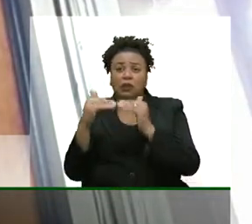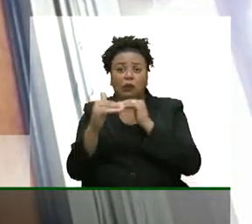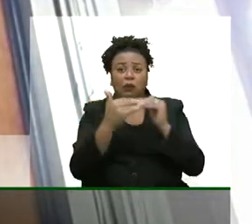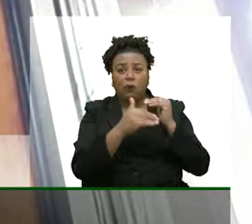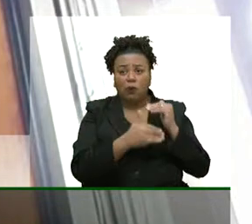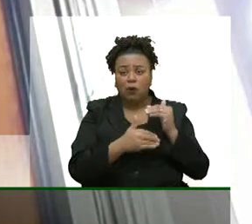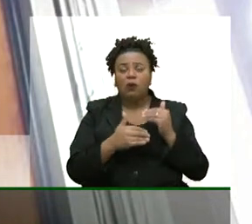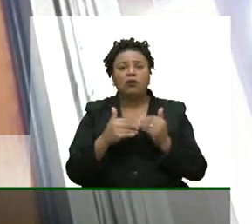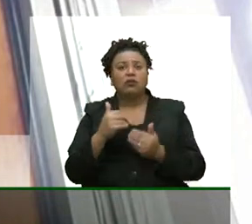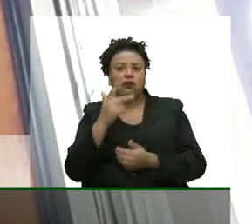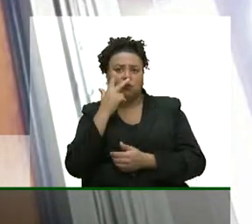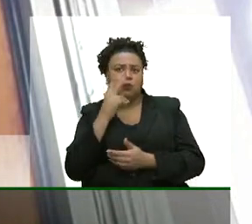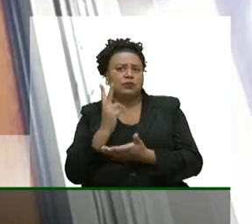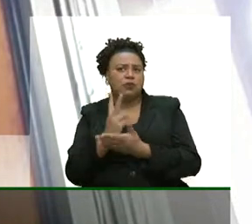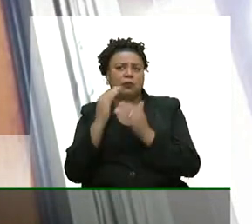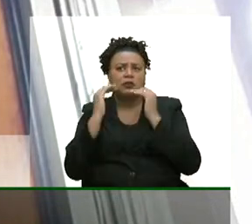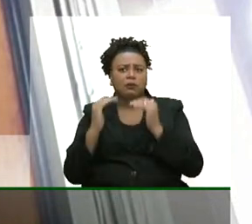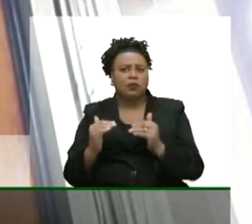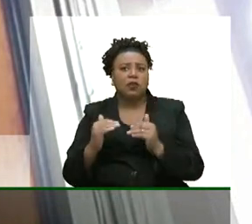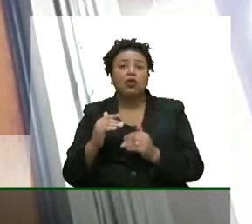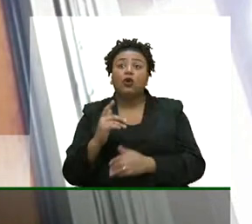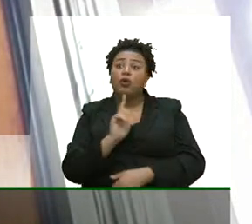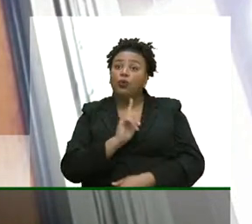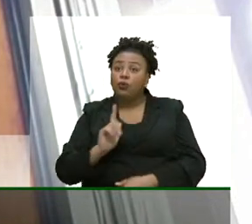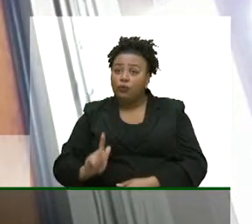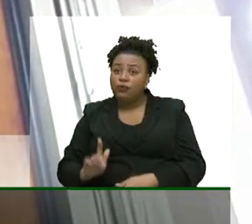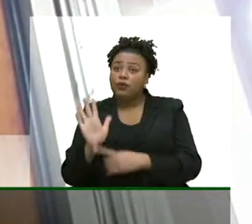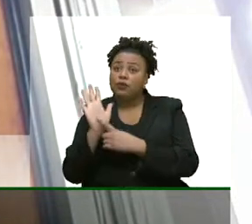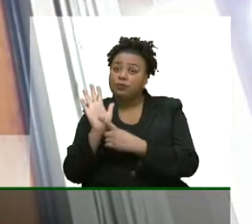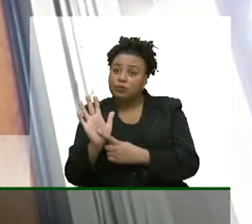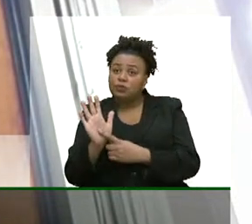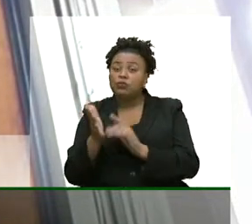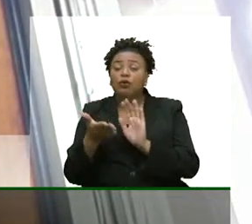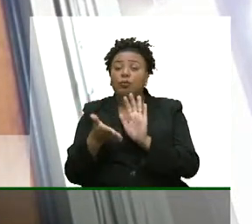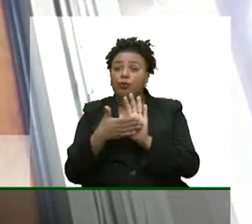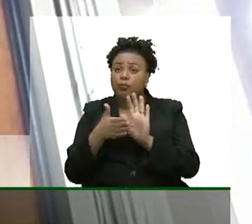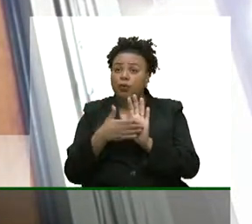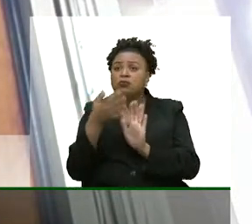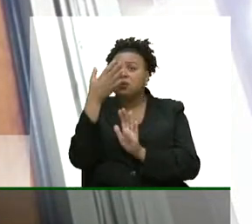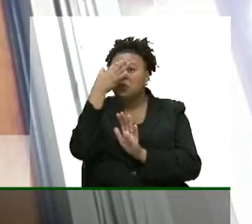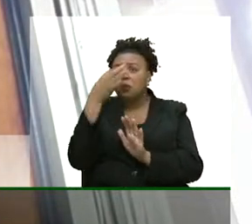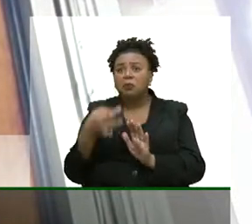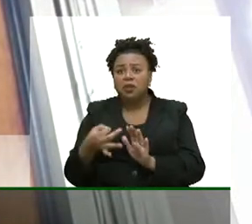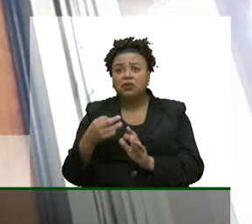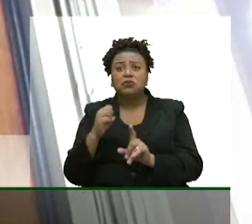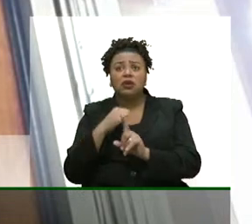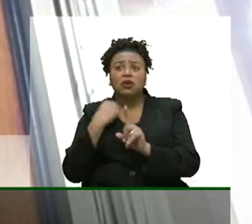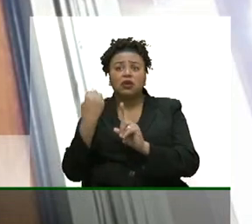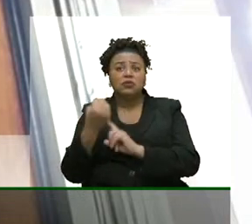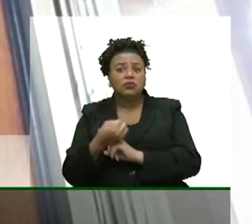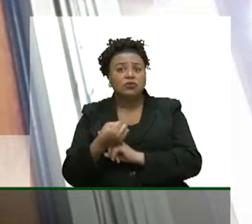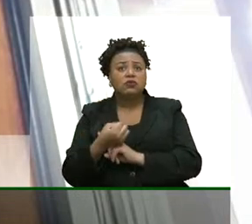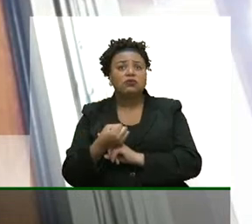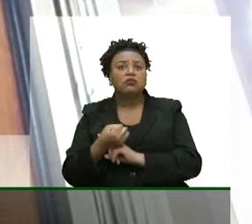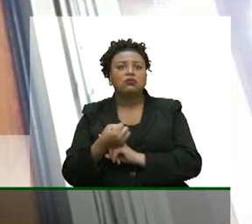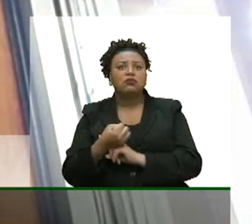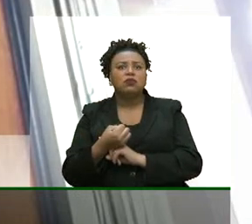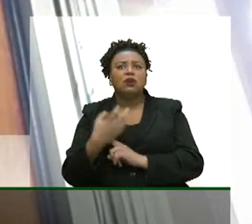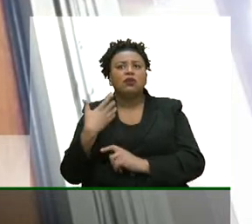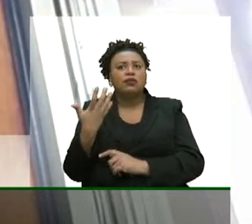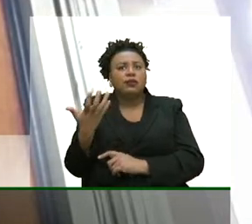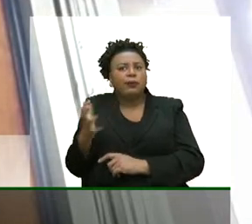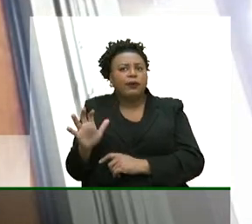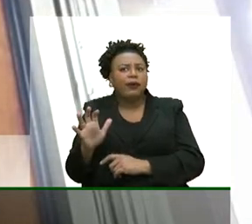obviamente, como sempre eu fiz, o governo apresentou uma proposta, é compreensível que a sociedade vem refutando